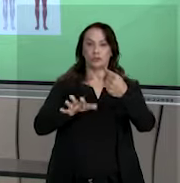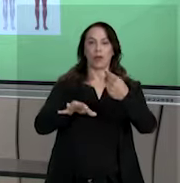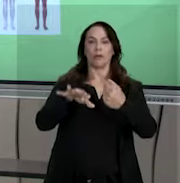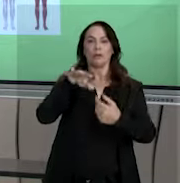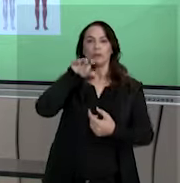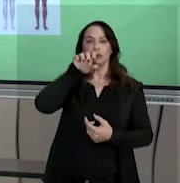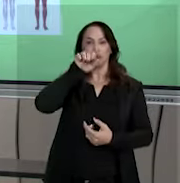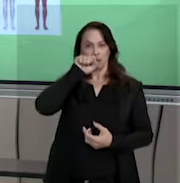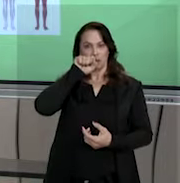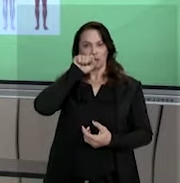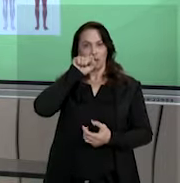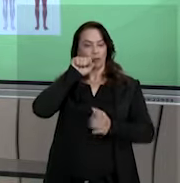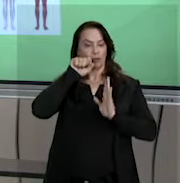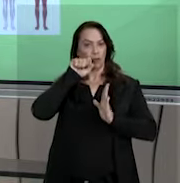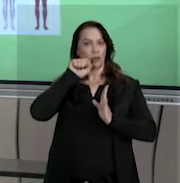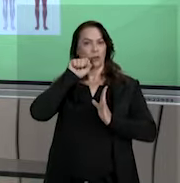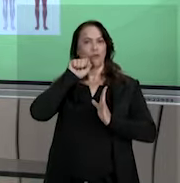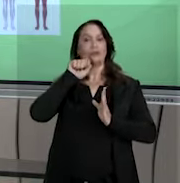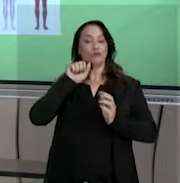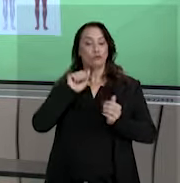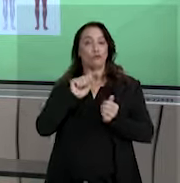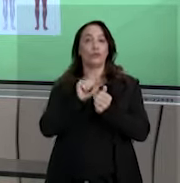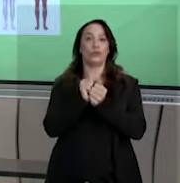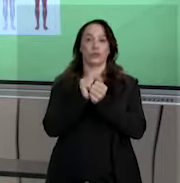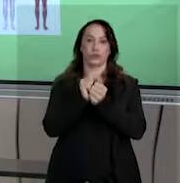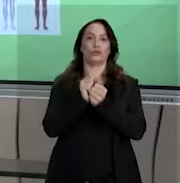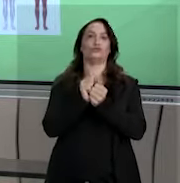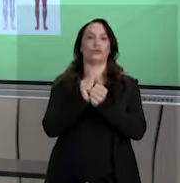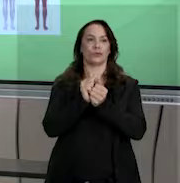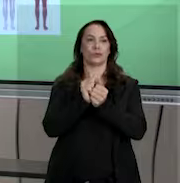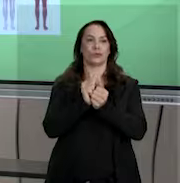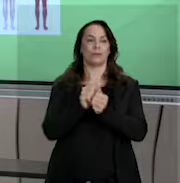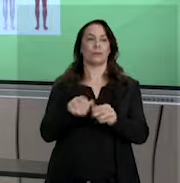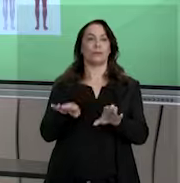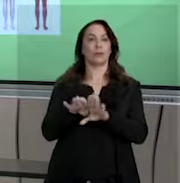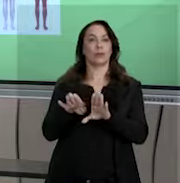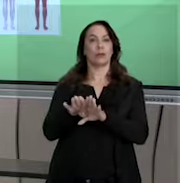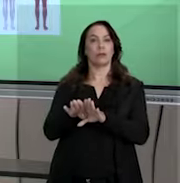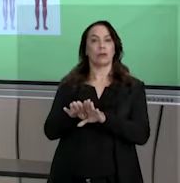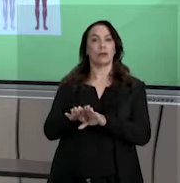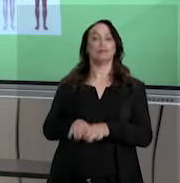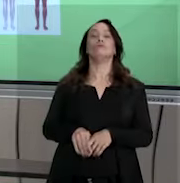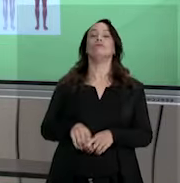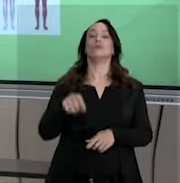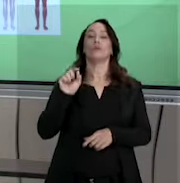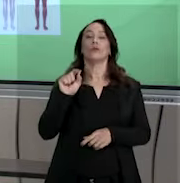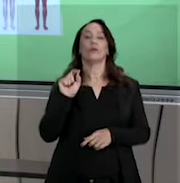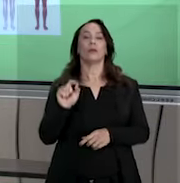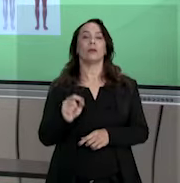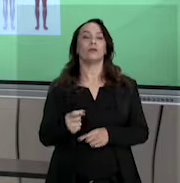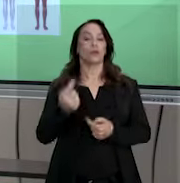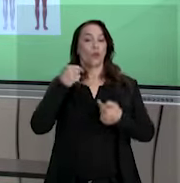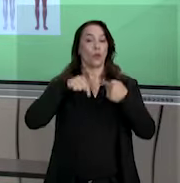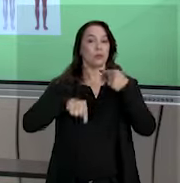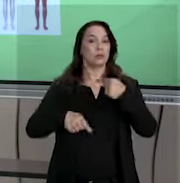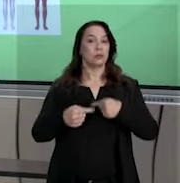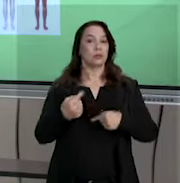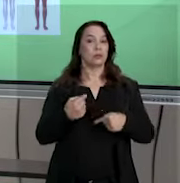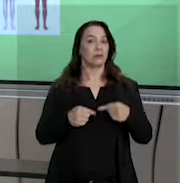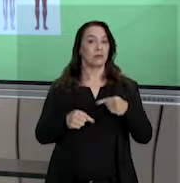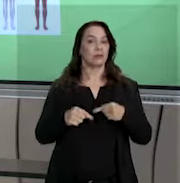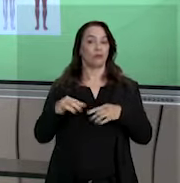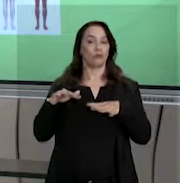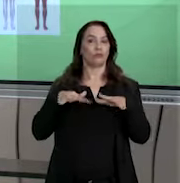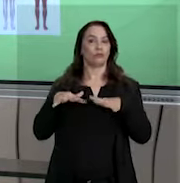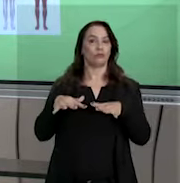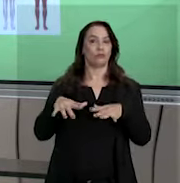cardiovascular. Então, estão vendo que eles andam juntos? Outro aqui, ó, sistema locomotor, que é exclusivamente o que nós vamos demonstrar